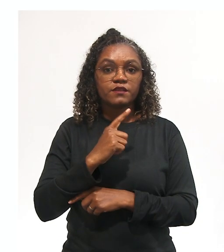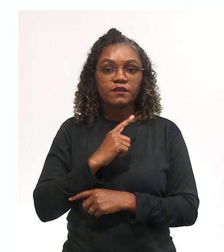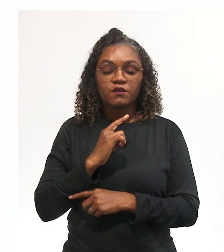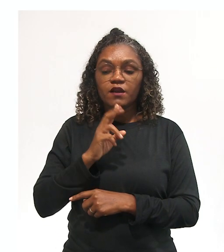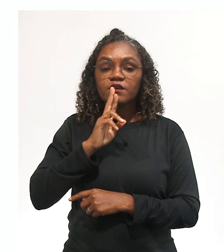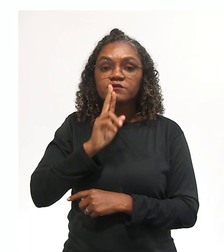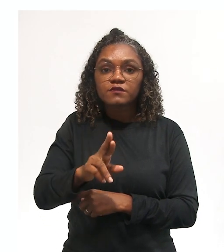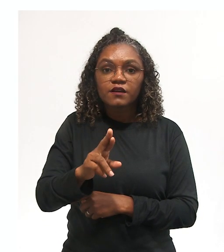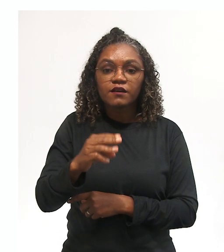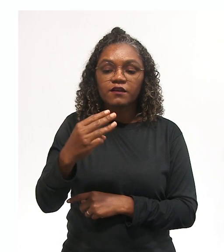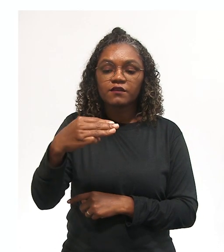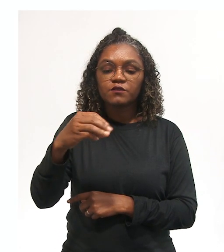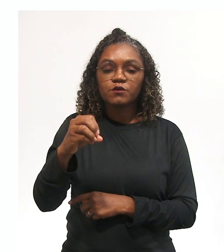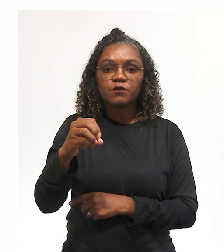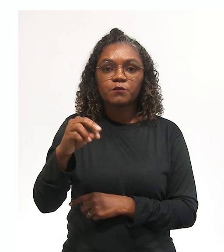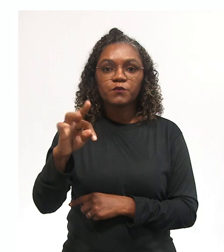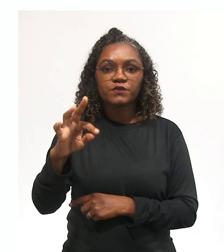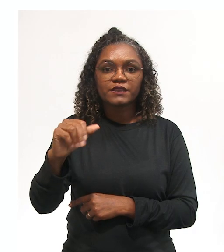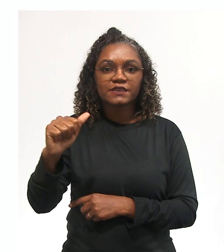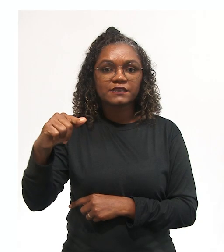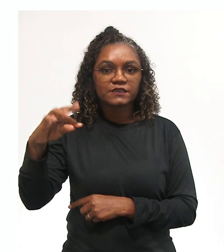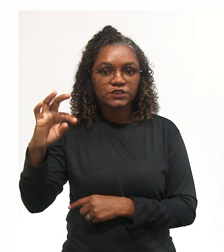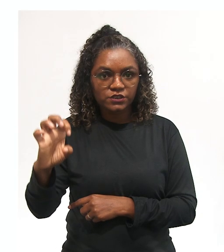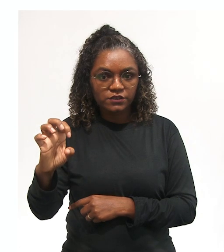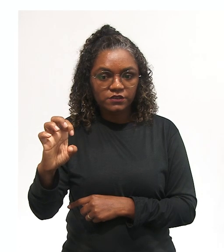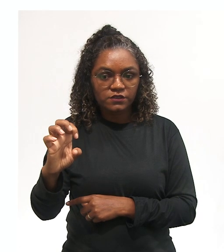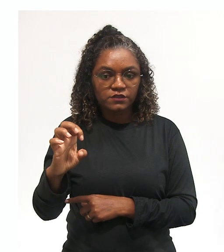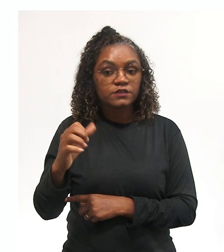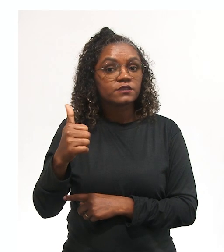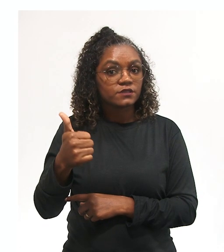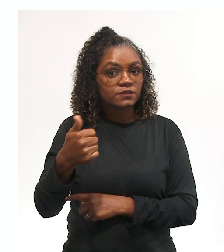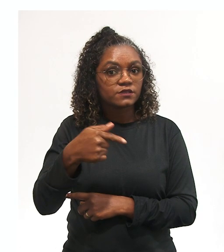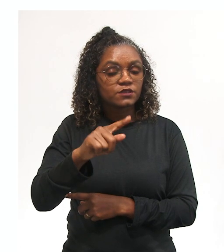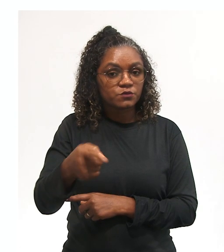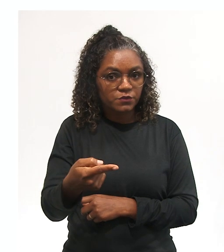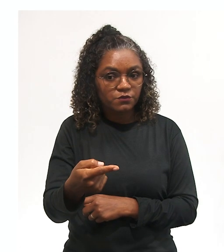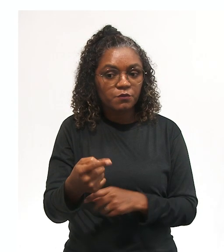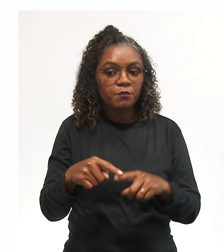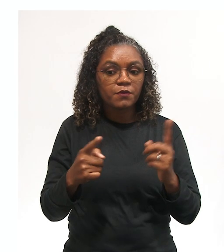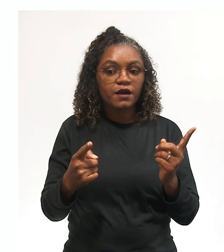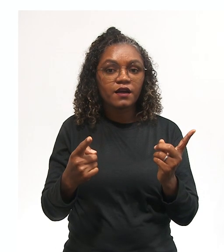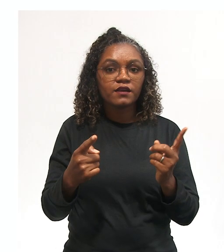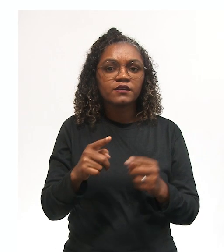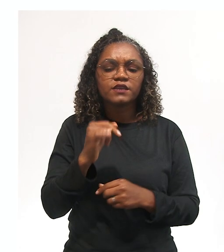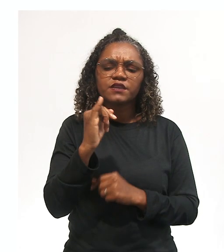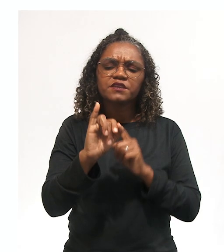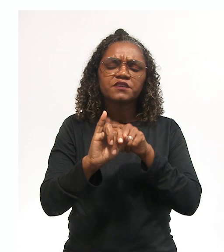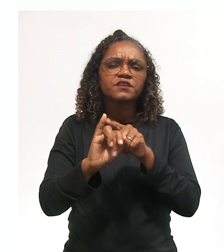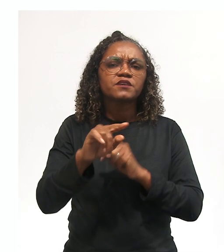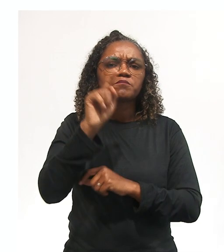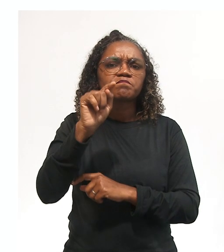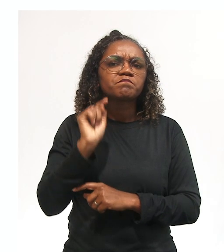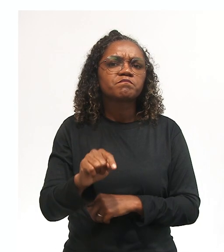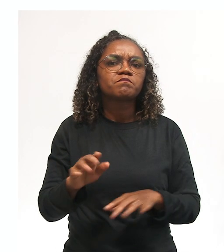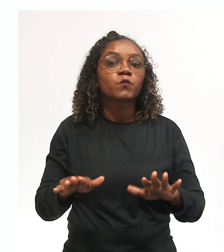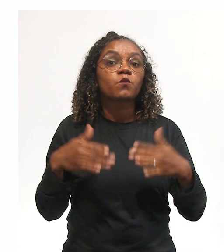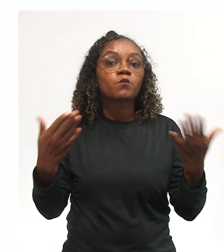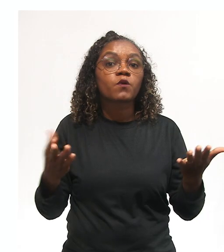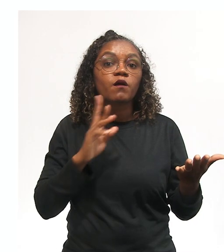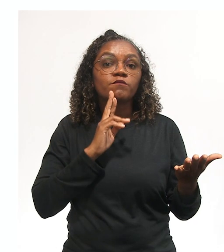mil. Qual é a taxa que nós devemos então ter para, no final de 1 ano, ter esse